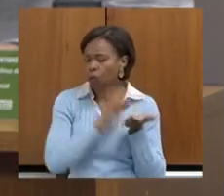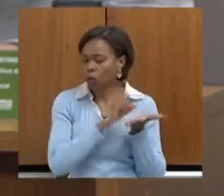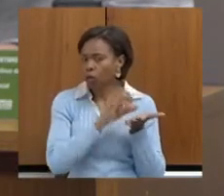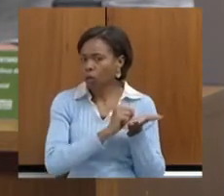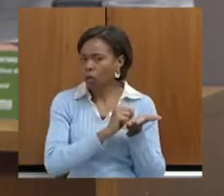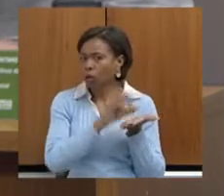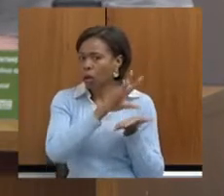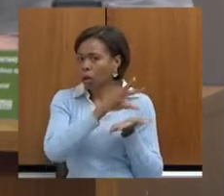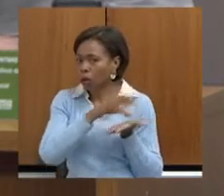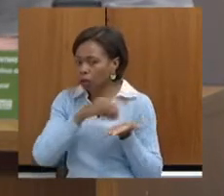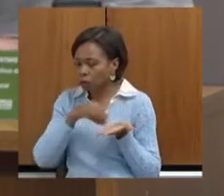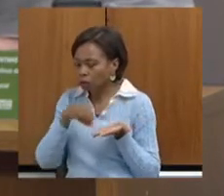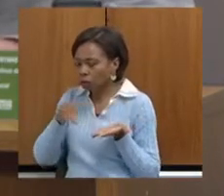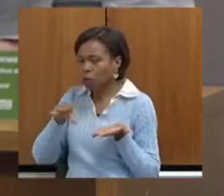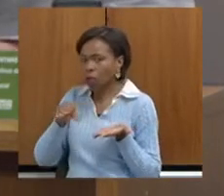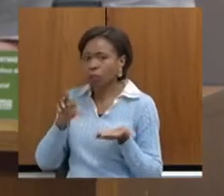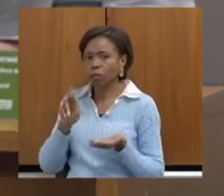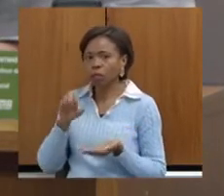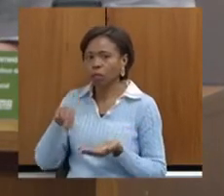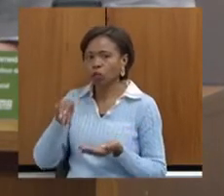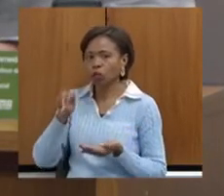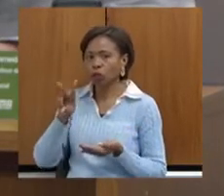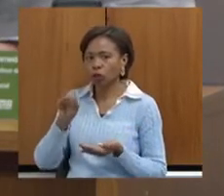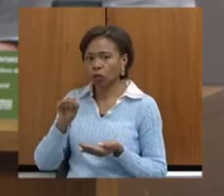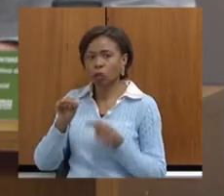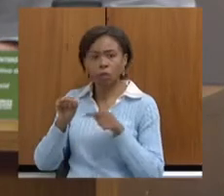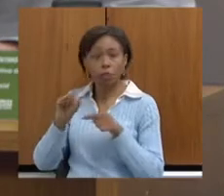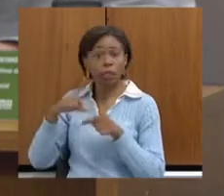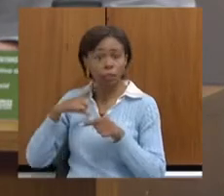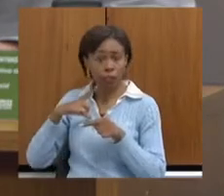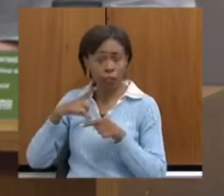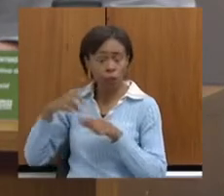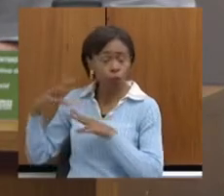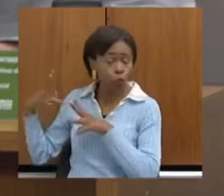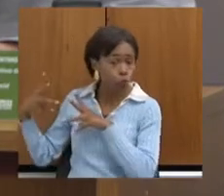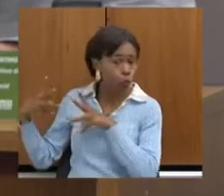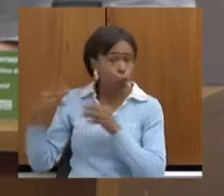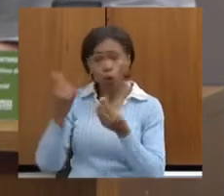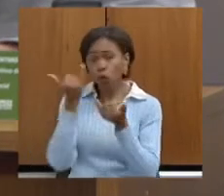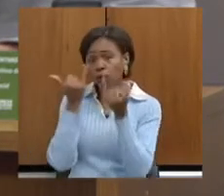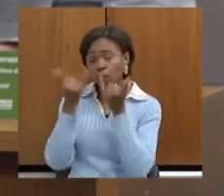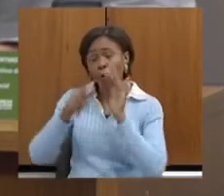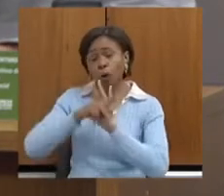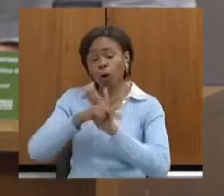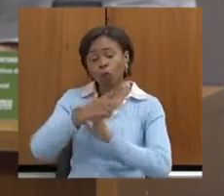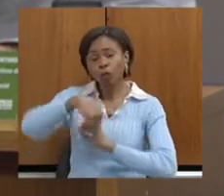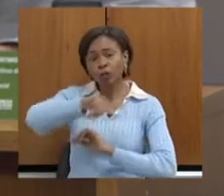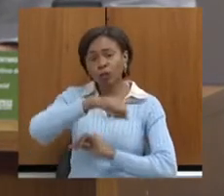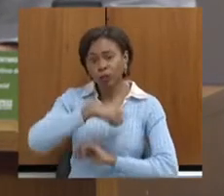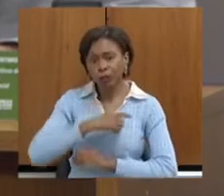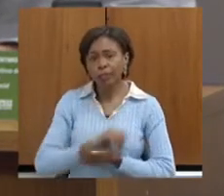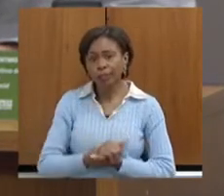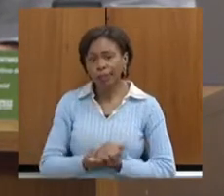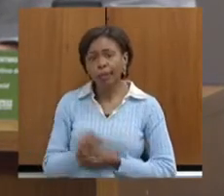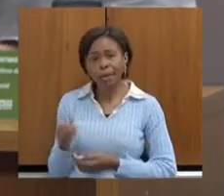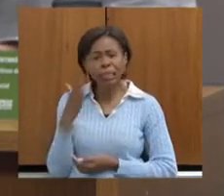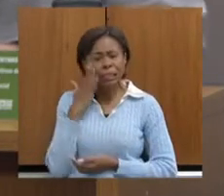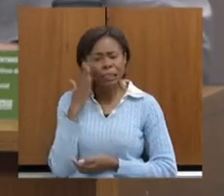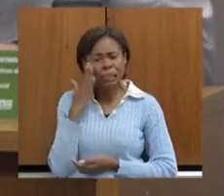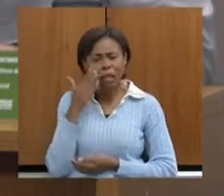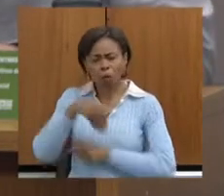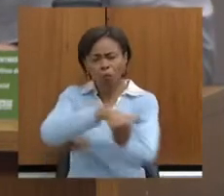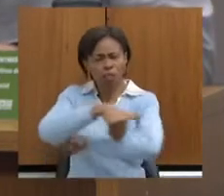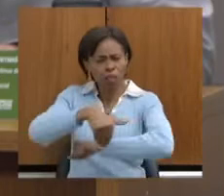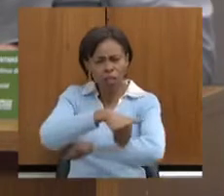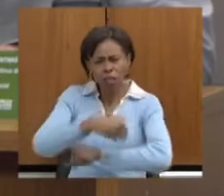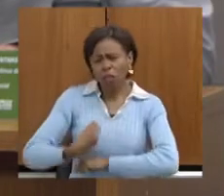que passava diretamente para renova a renova tem tudo os dados da gente Talvez até melhor do que a gente ela sabe o endereço